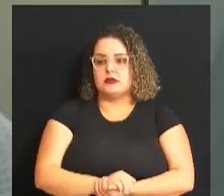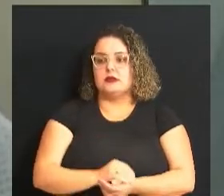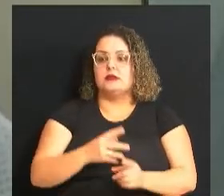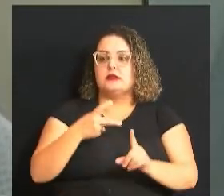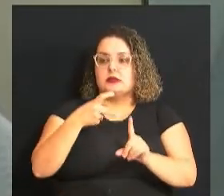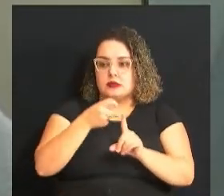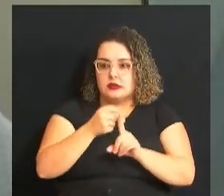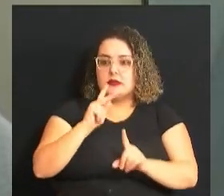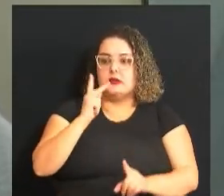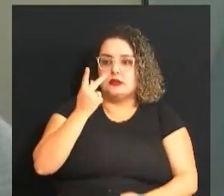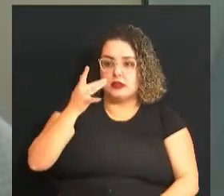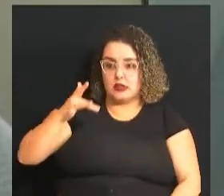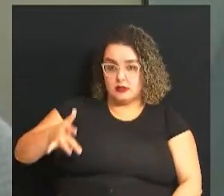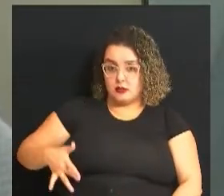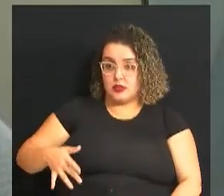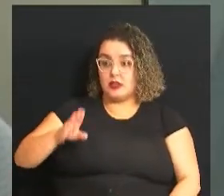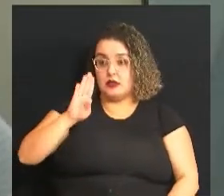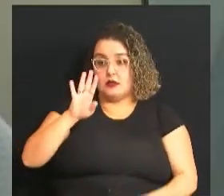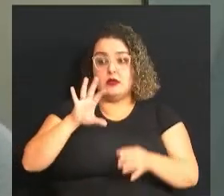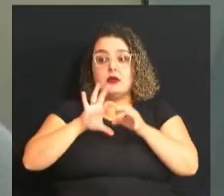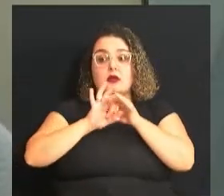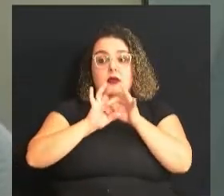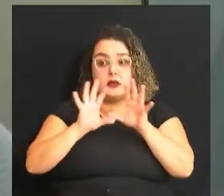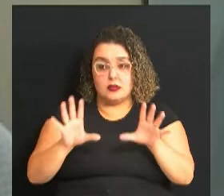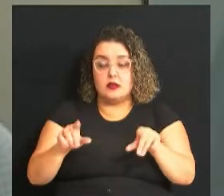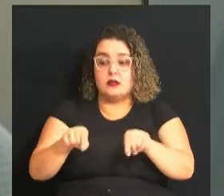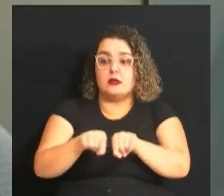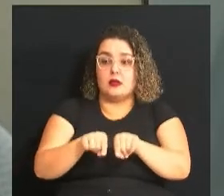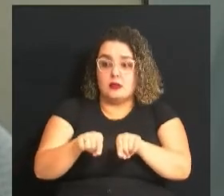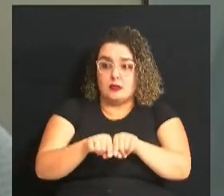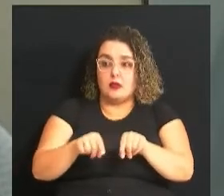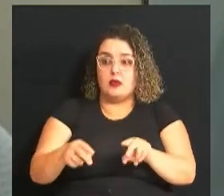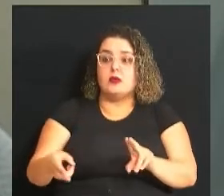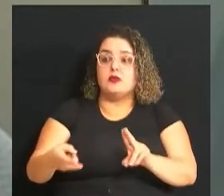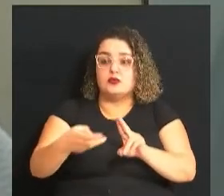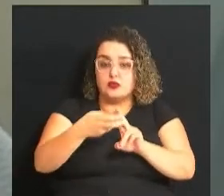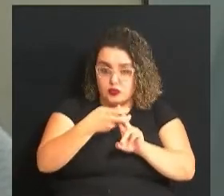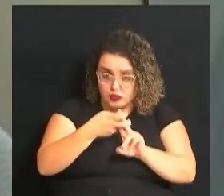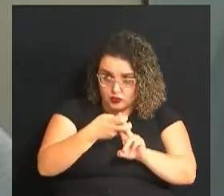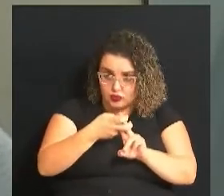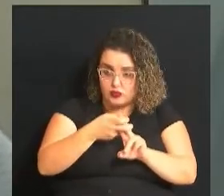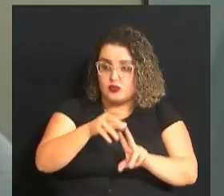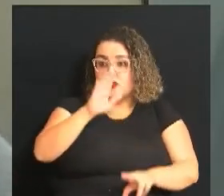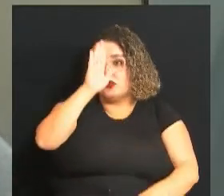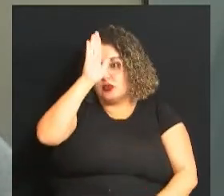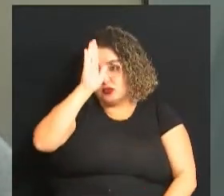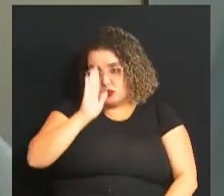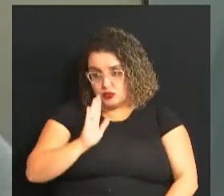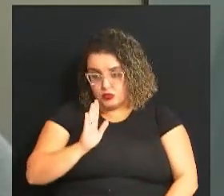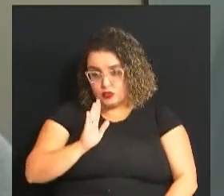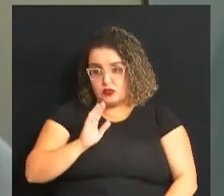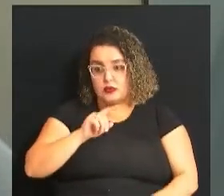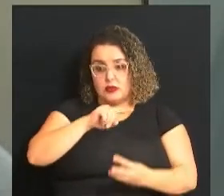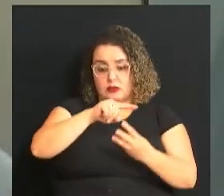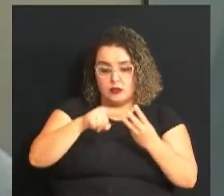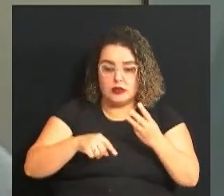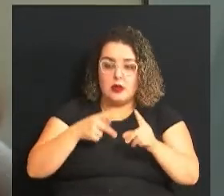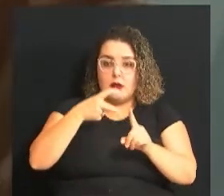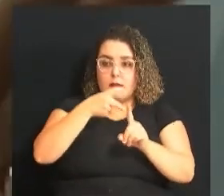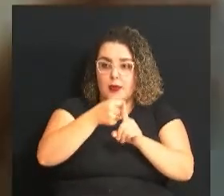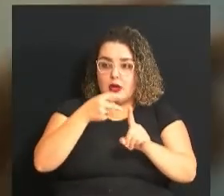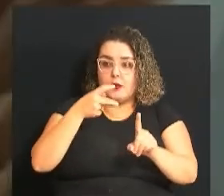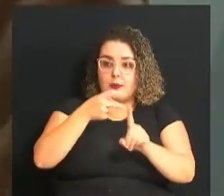hepatite B, ela está disponibilizada também no Serviço Público de Saúde gratuitamente, são 3 doses que precisam